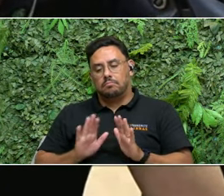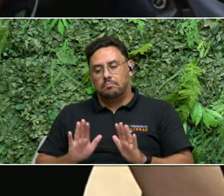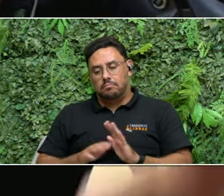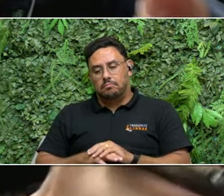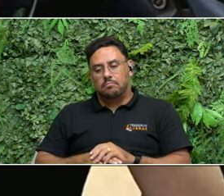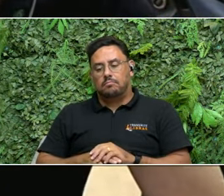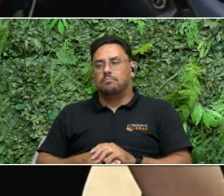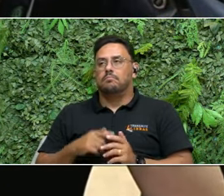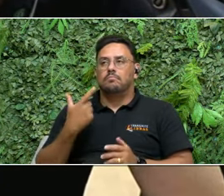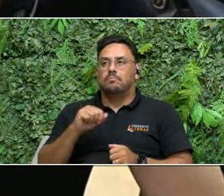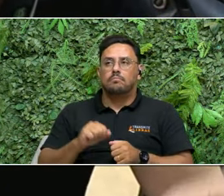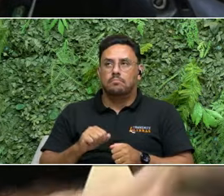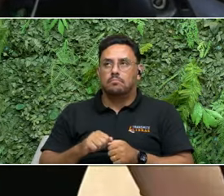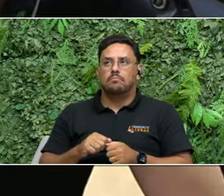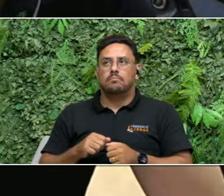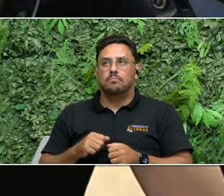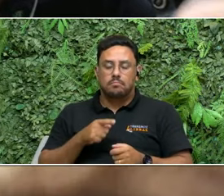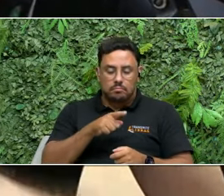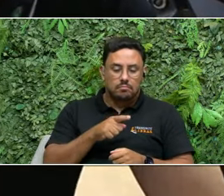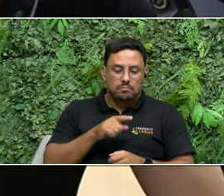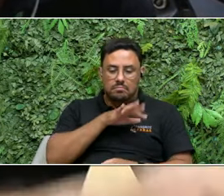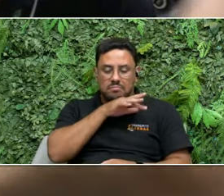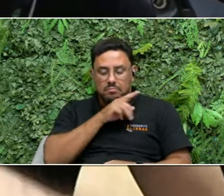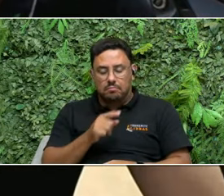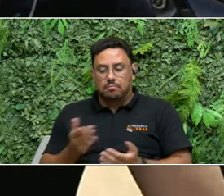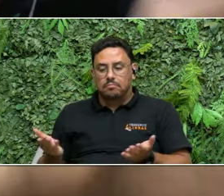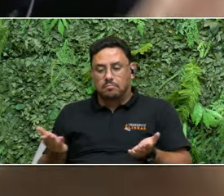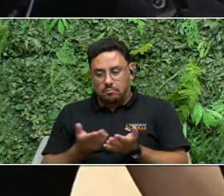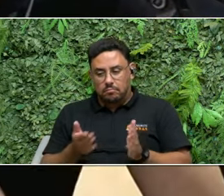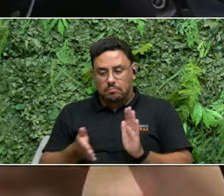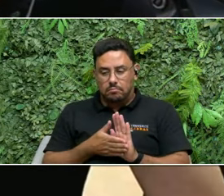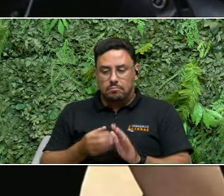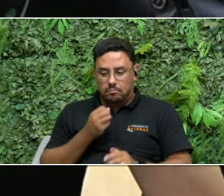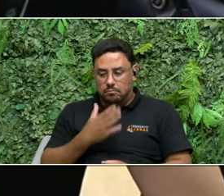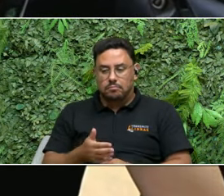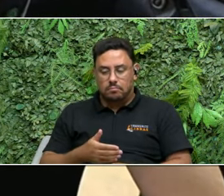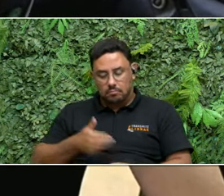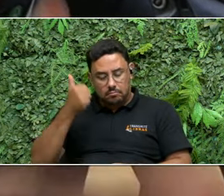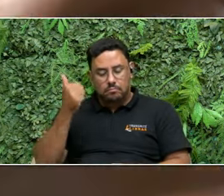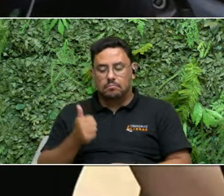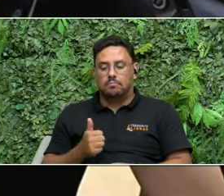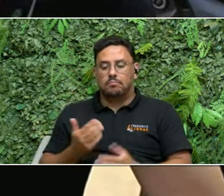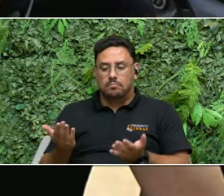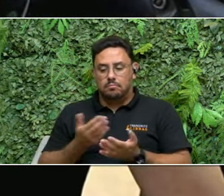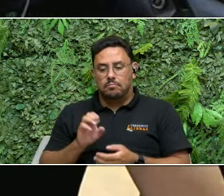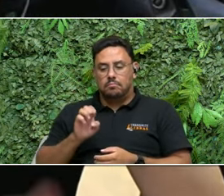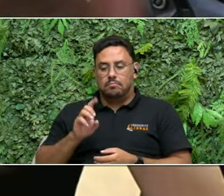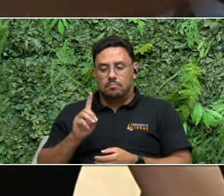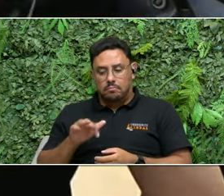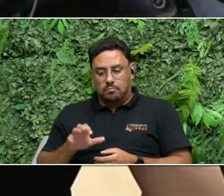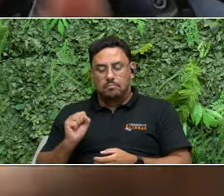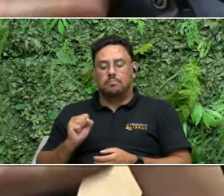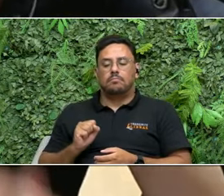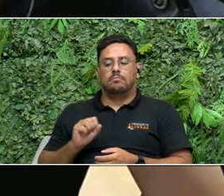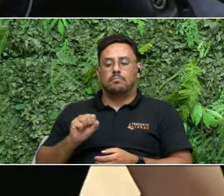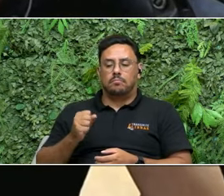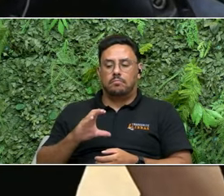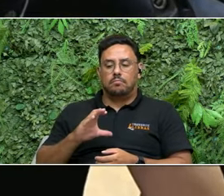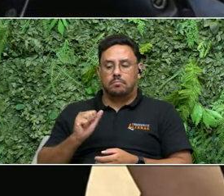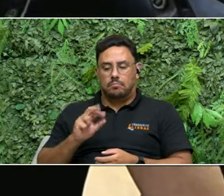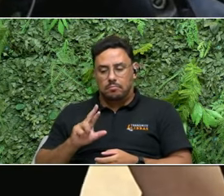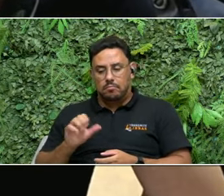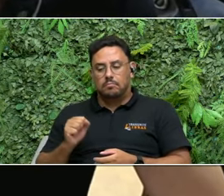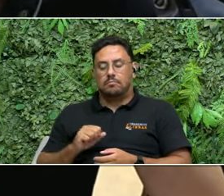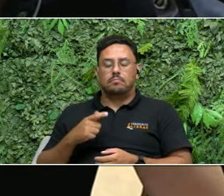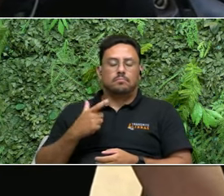então não dá para bater no cara falar ah você é horroroso hoje na proposta do treinador ele foi melhor foi melhor do que o Edenilson foi melhor do que o Scarpa